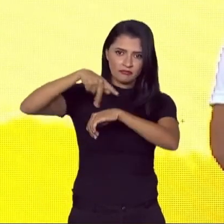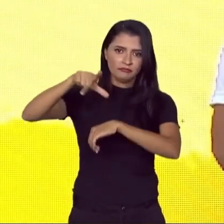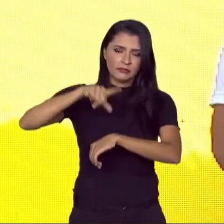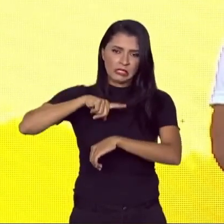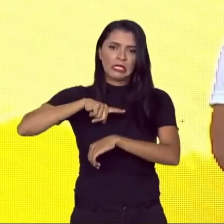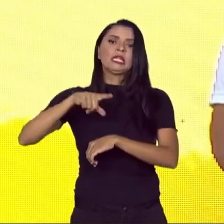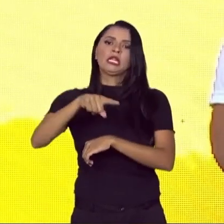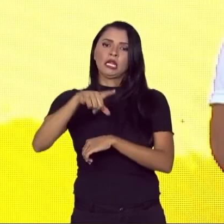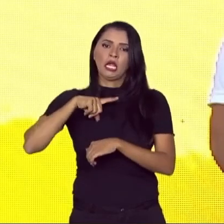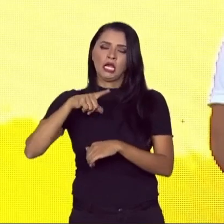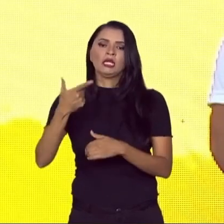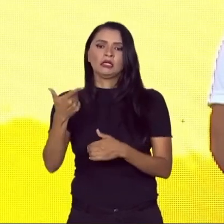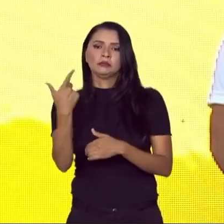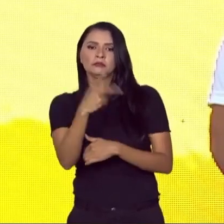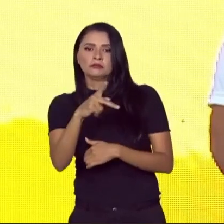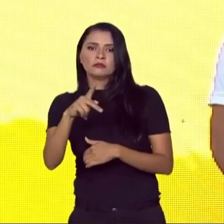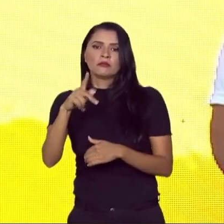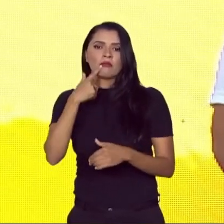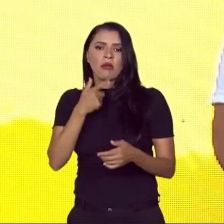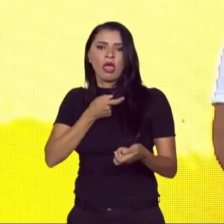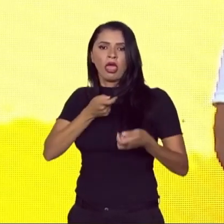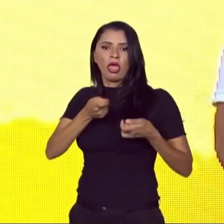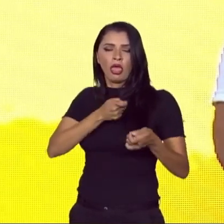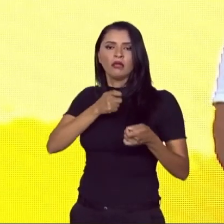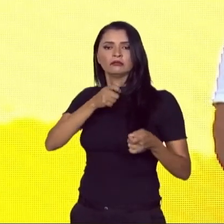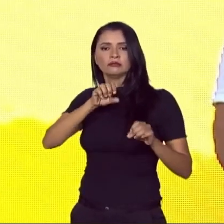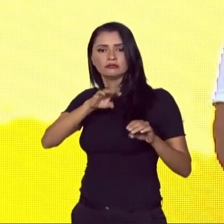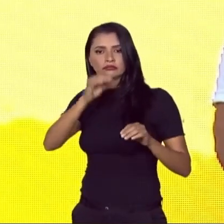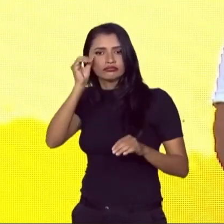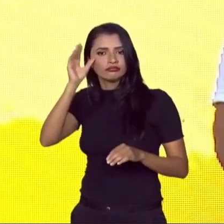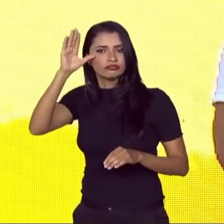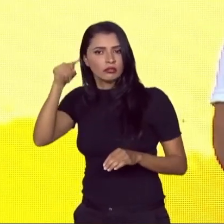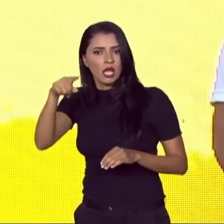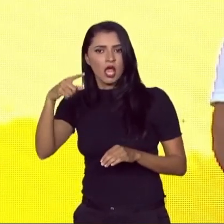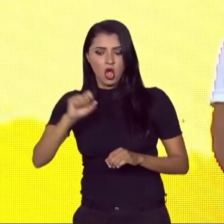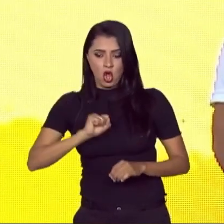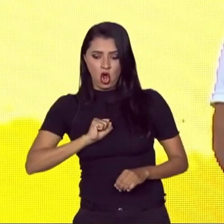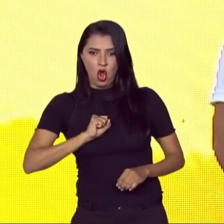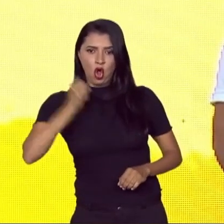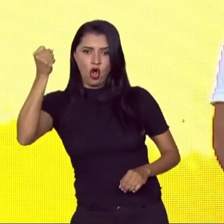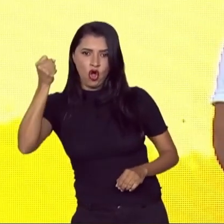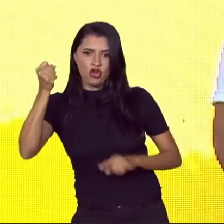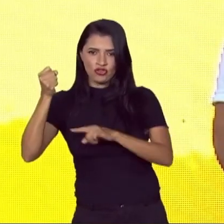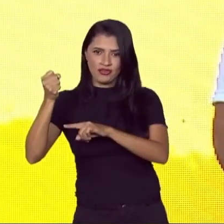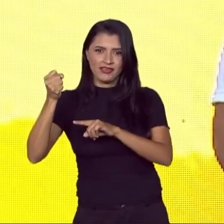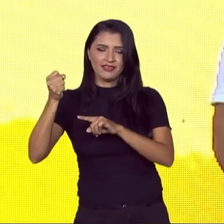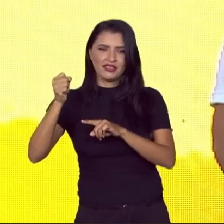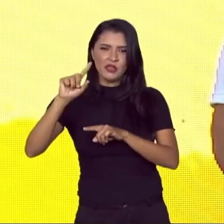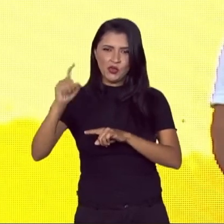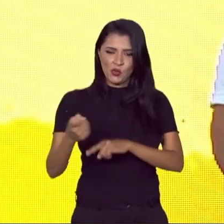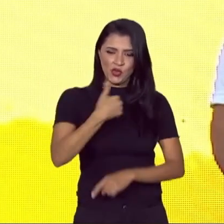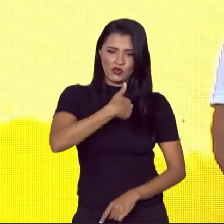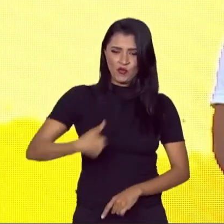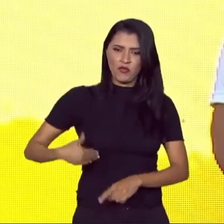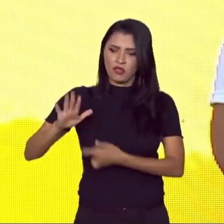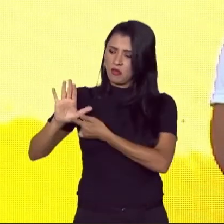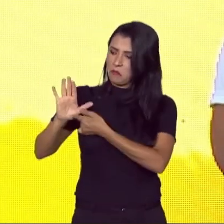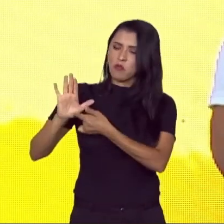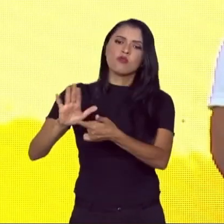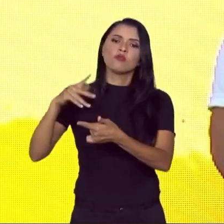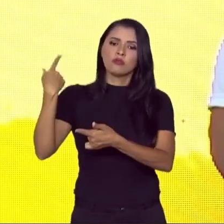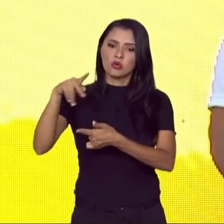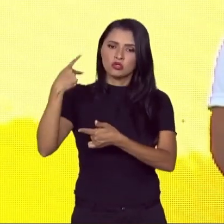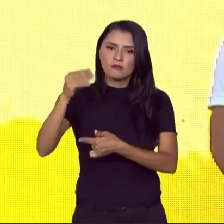têm à democratização do conhecimento. O ódio, este que no governo anterior mostrou suas garras